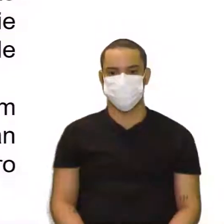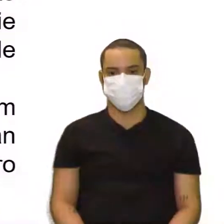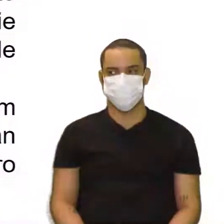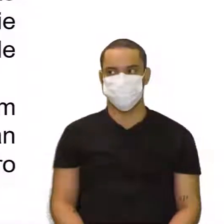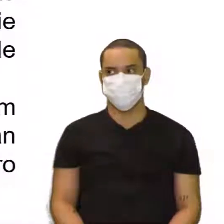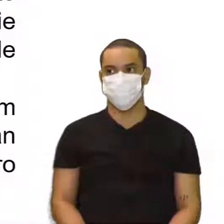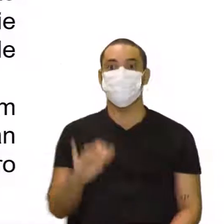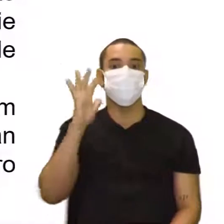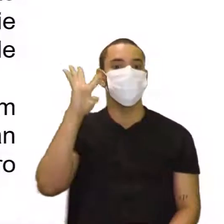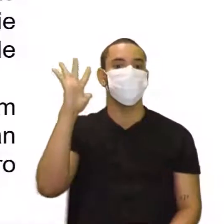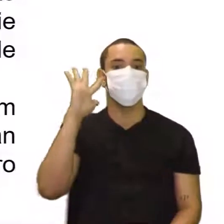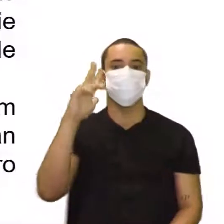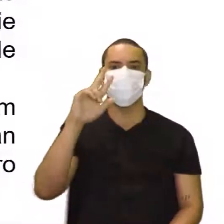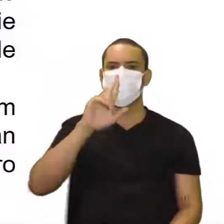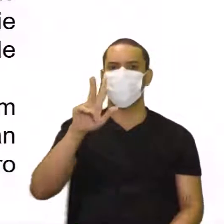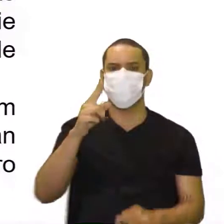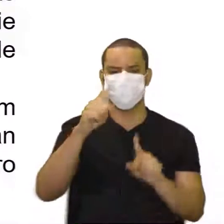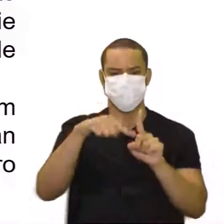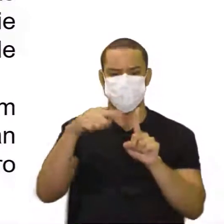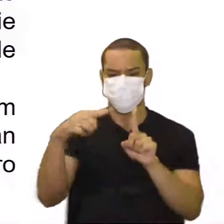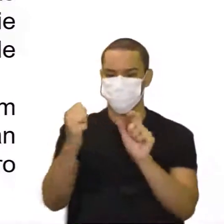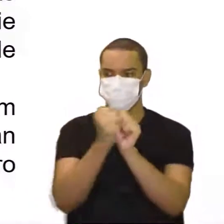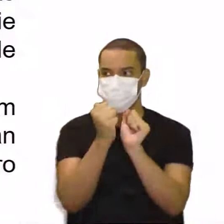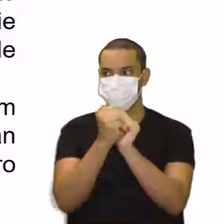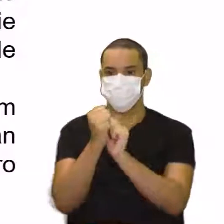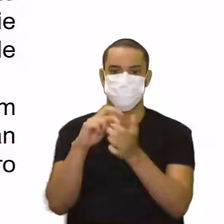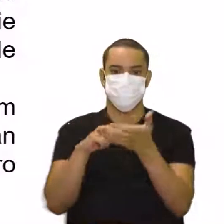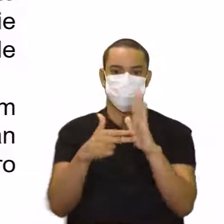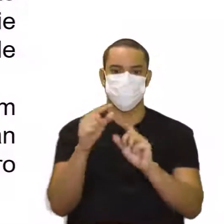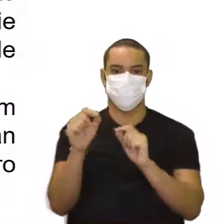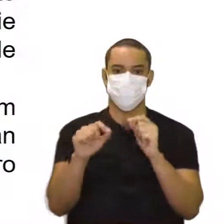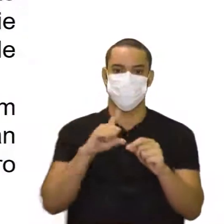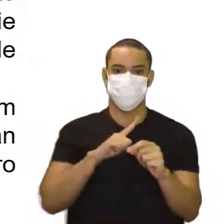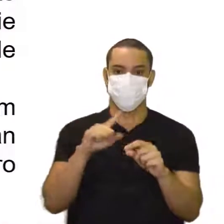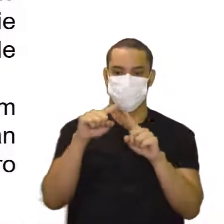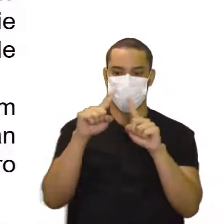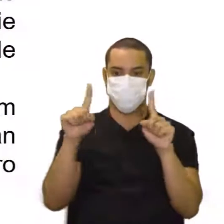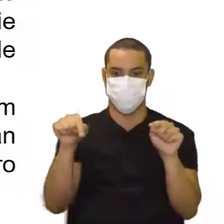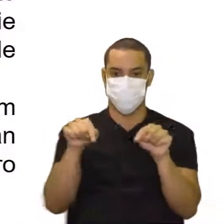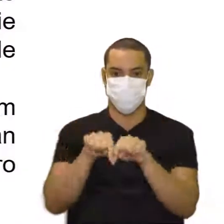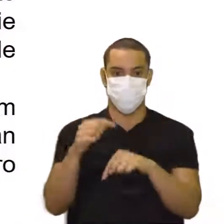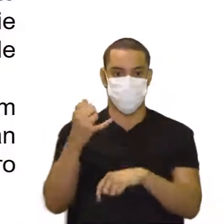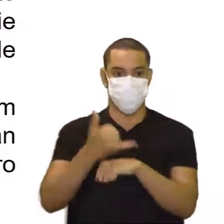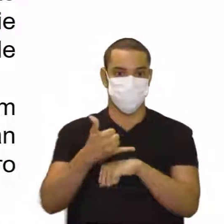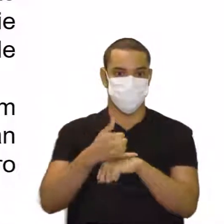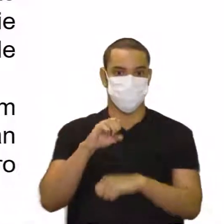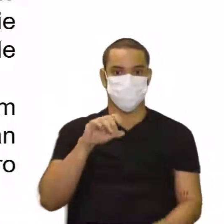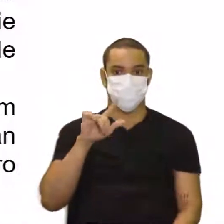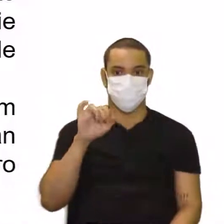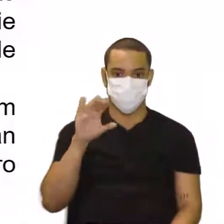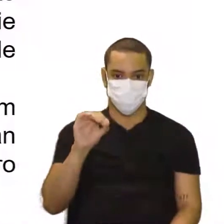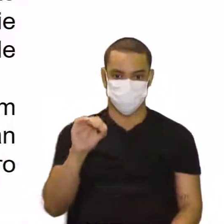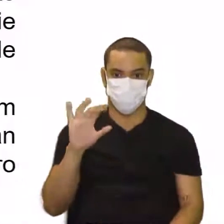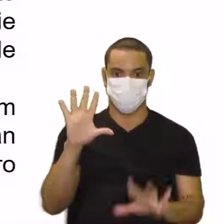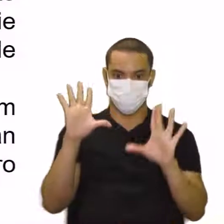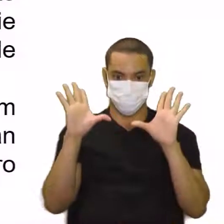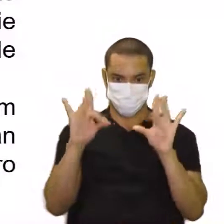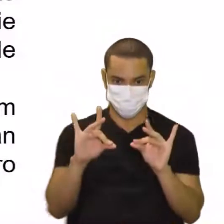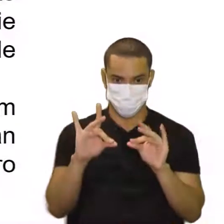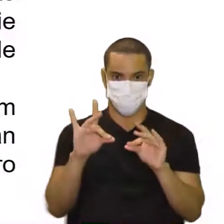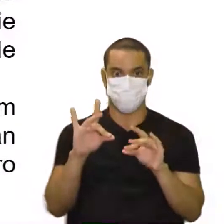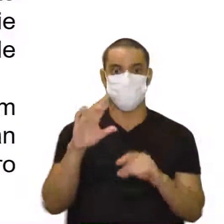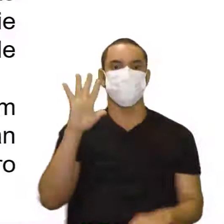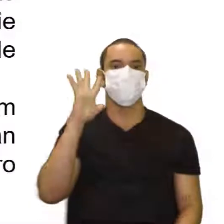espiras justapostas. O que vai acontecer? A gente tem aqui o sólido, certo? E o nosso sólido,